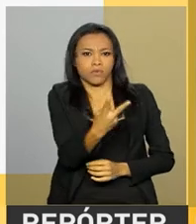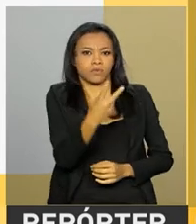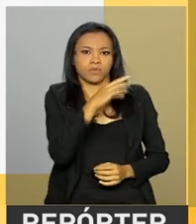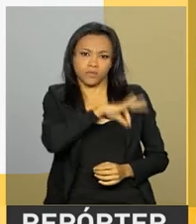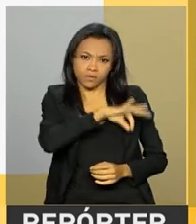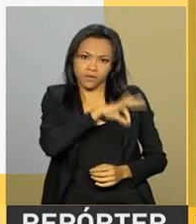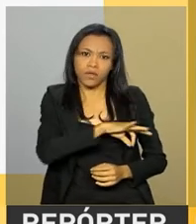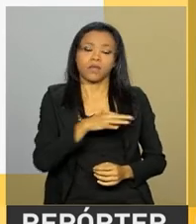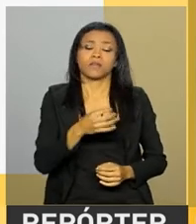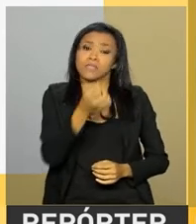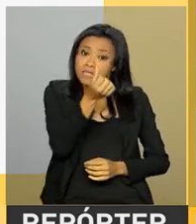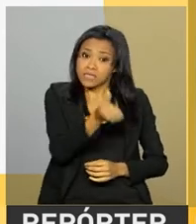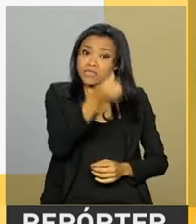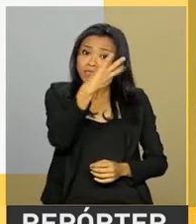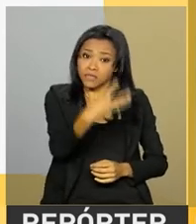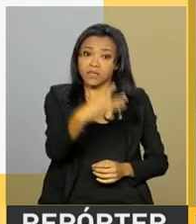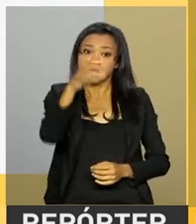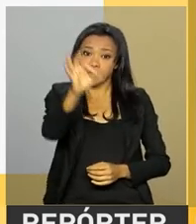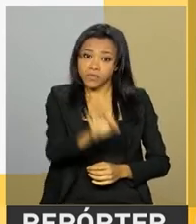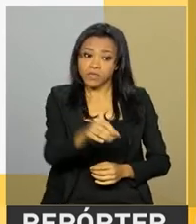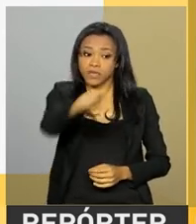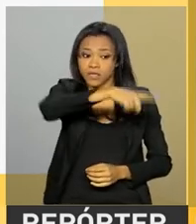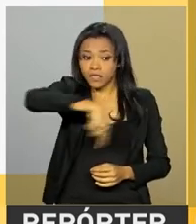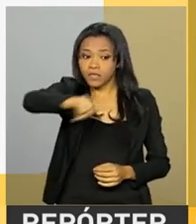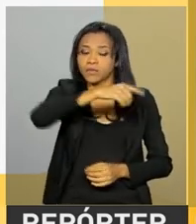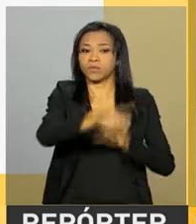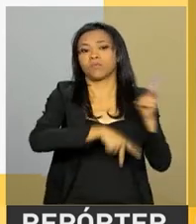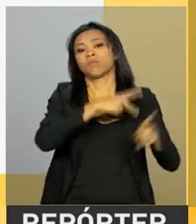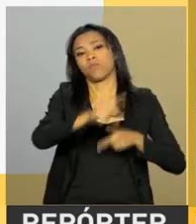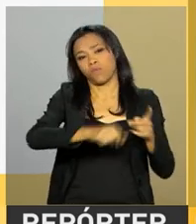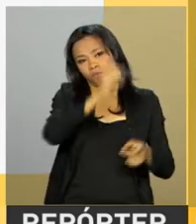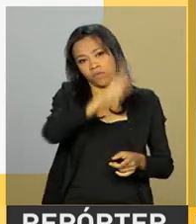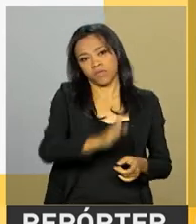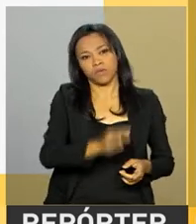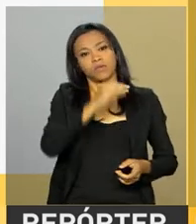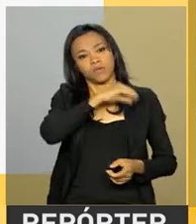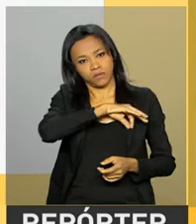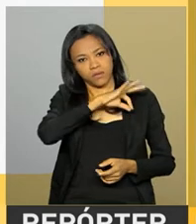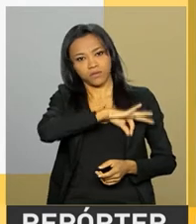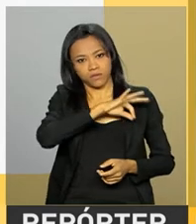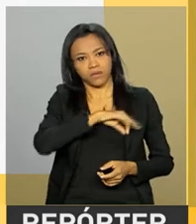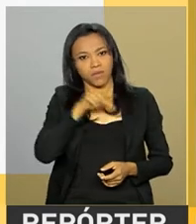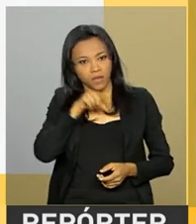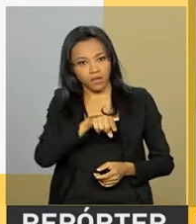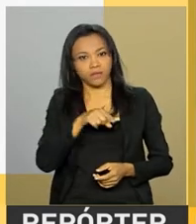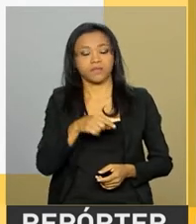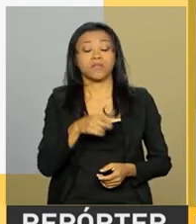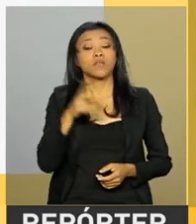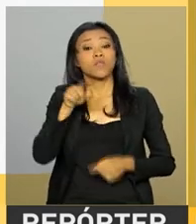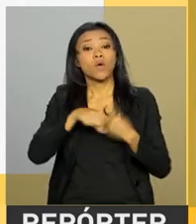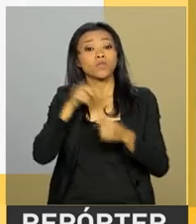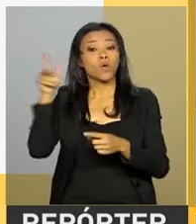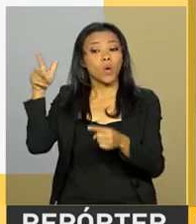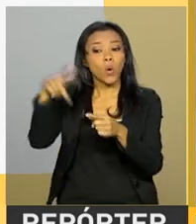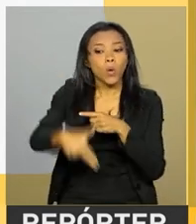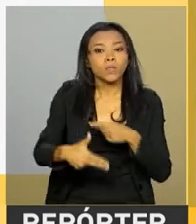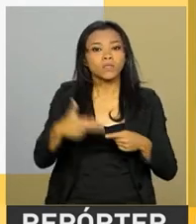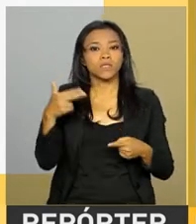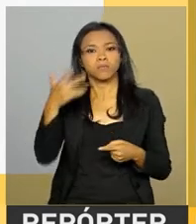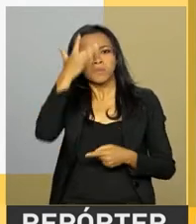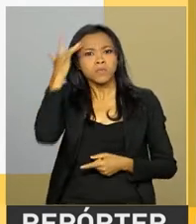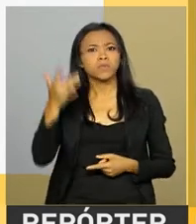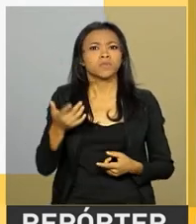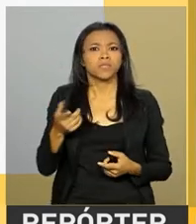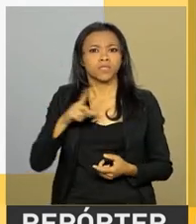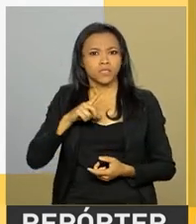praticamente 63% da população brasileira. O que nós estamos fazendo é cortando privilégios, em primeiro